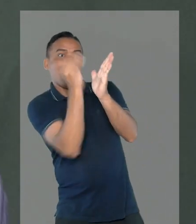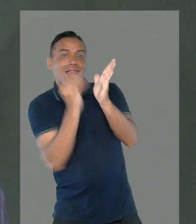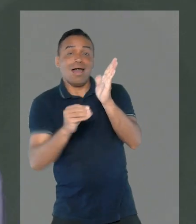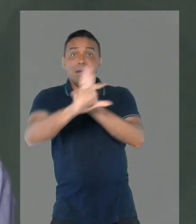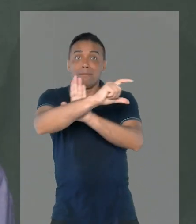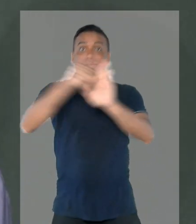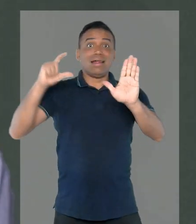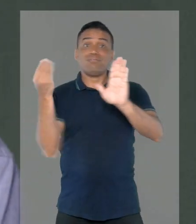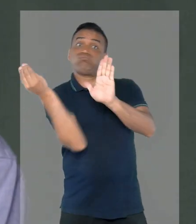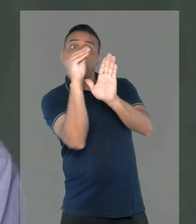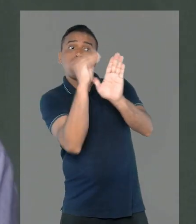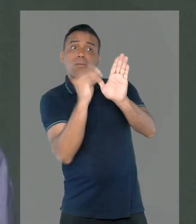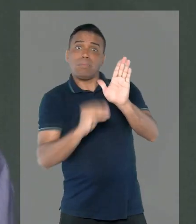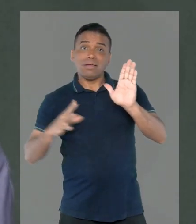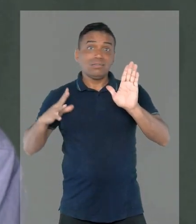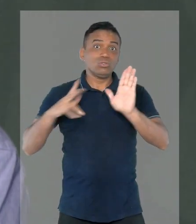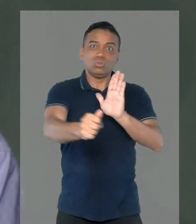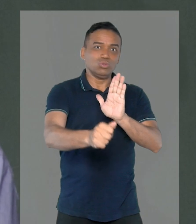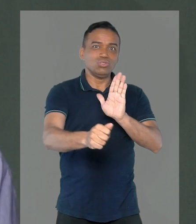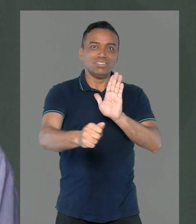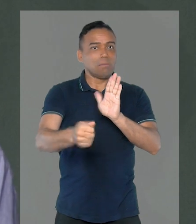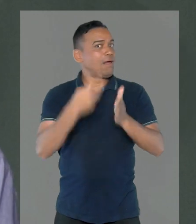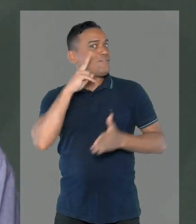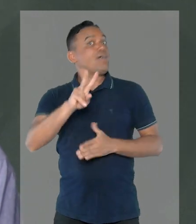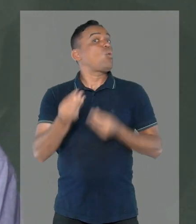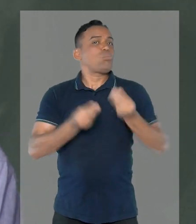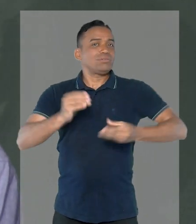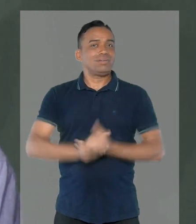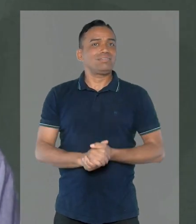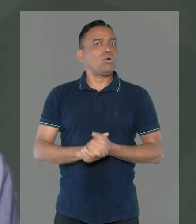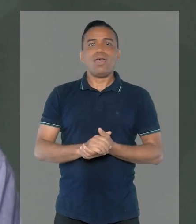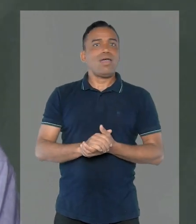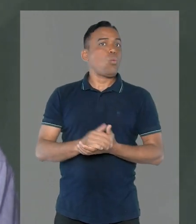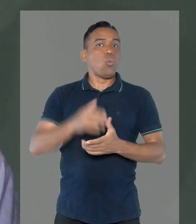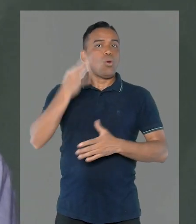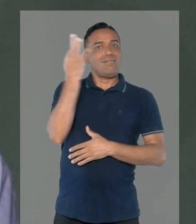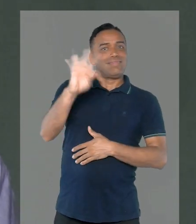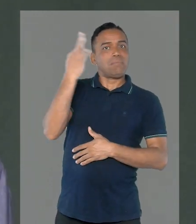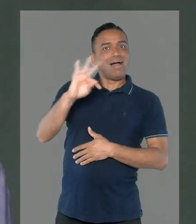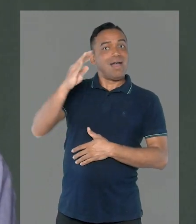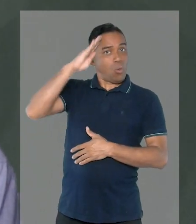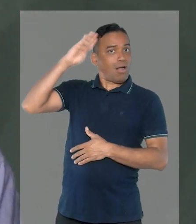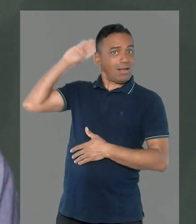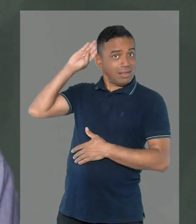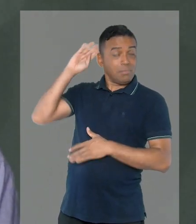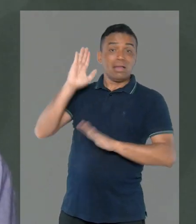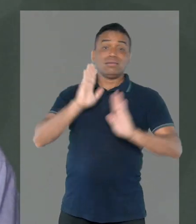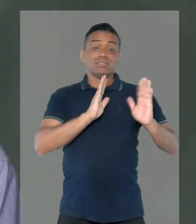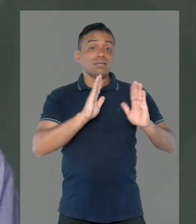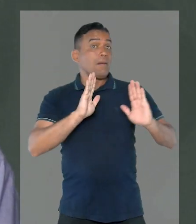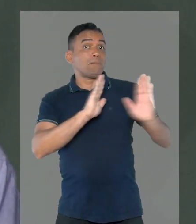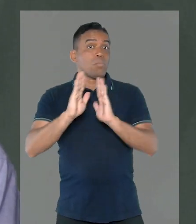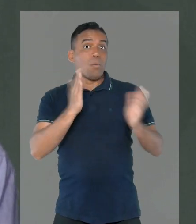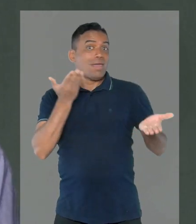primeiro parágrafo eu tuchei todos, assim, e vi o que dava. E é um trabalho acadêmico, é um ensaio acadêmico, mas tem momentos que dá para